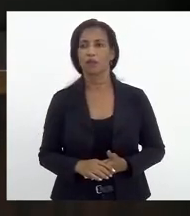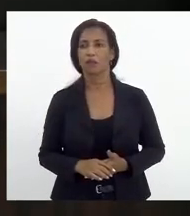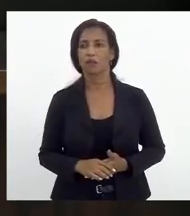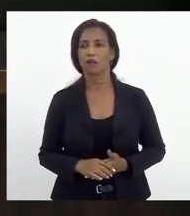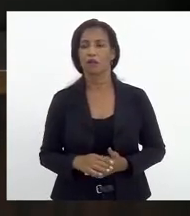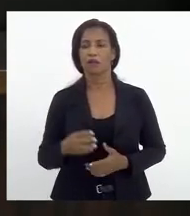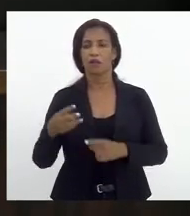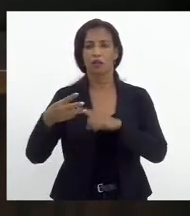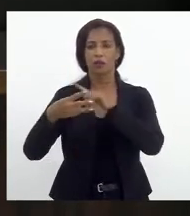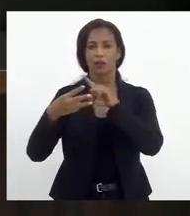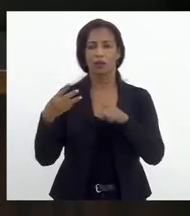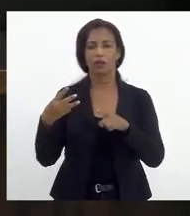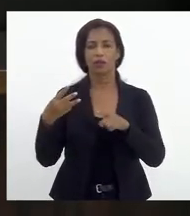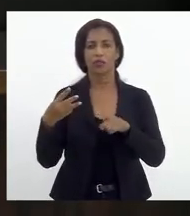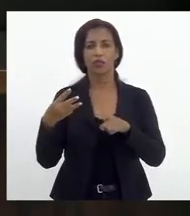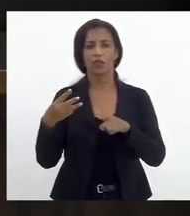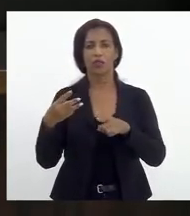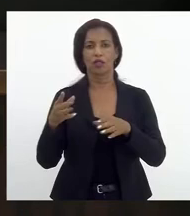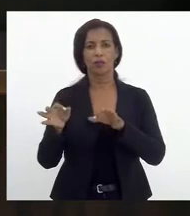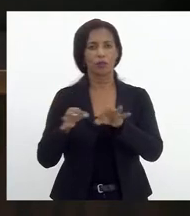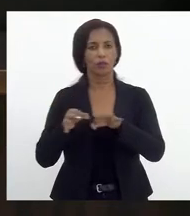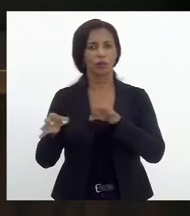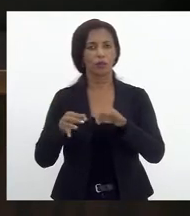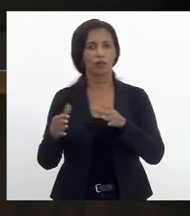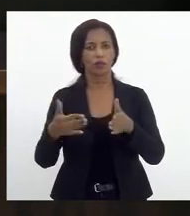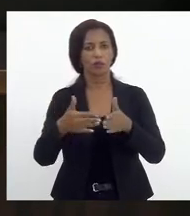Os três projetos com abstenção do Novo.